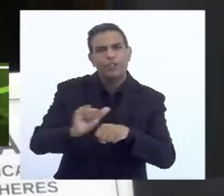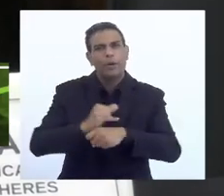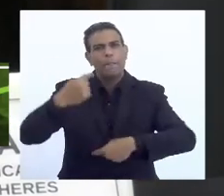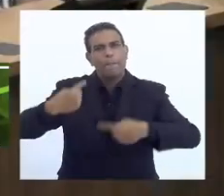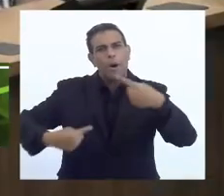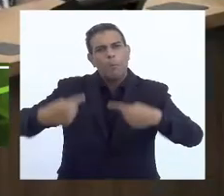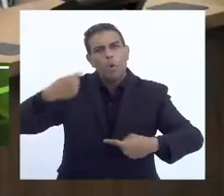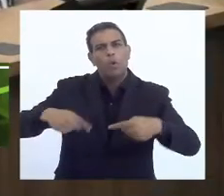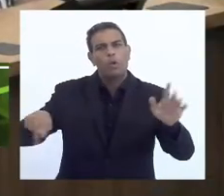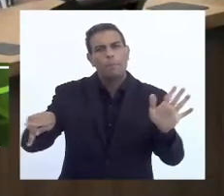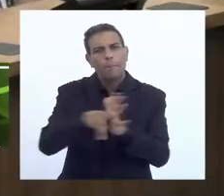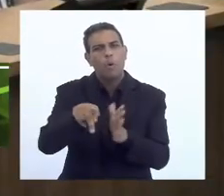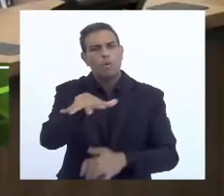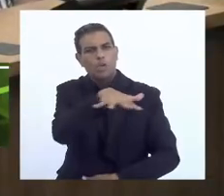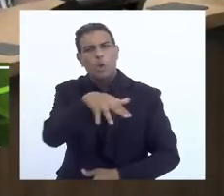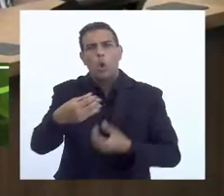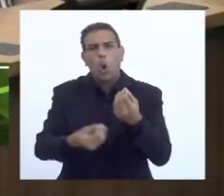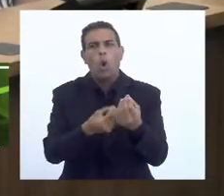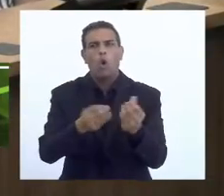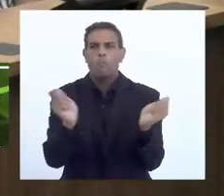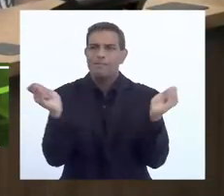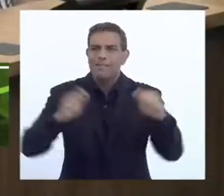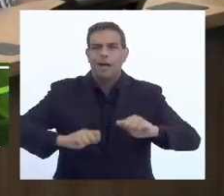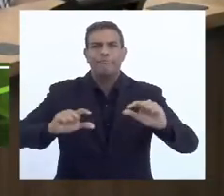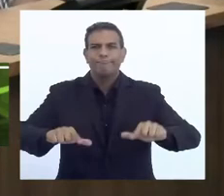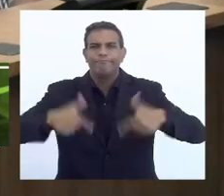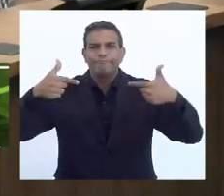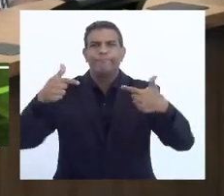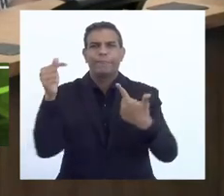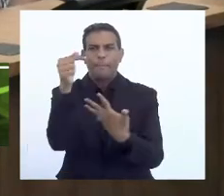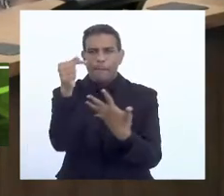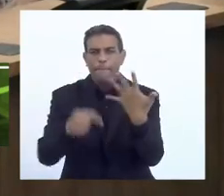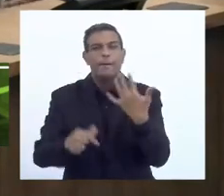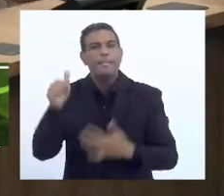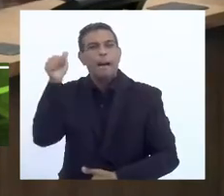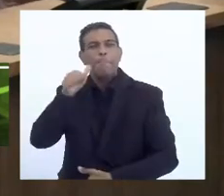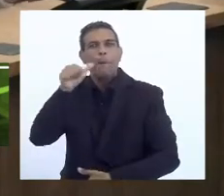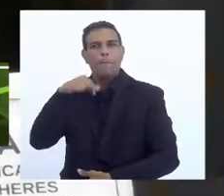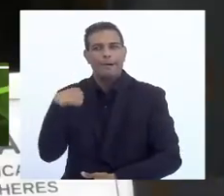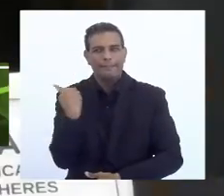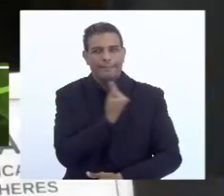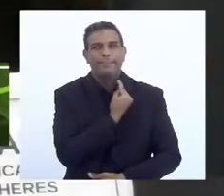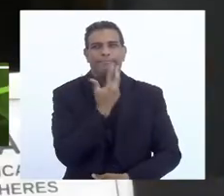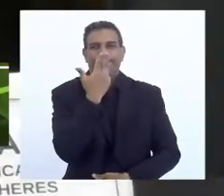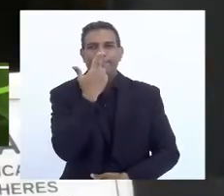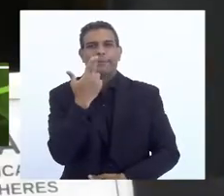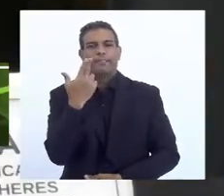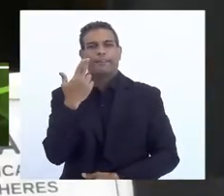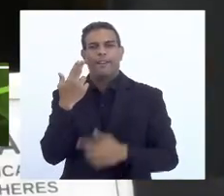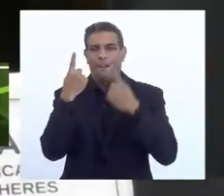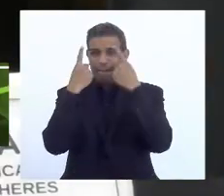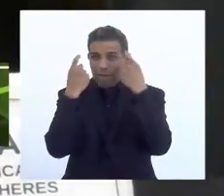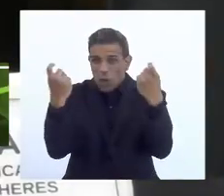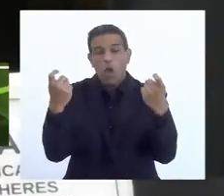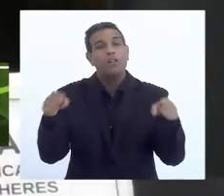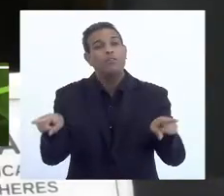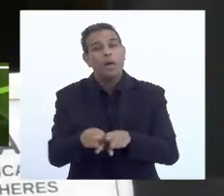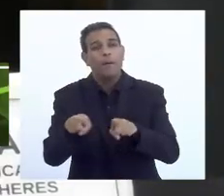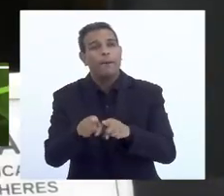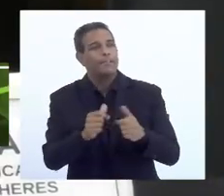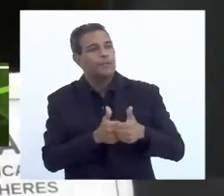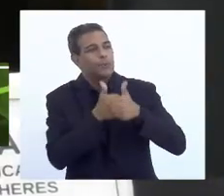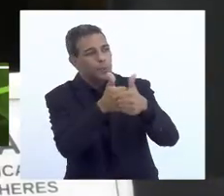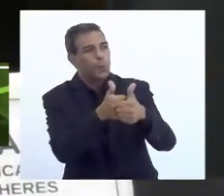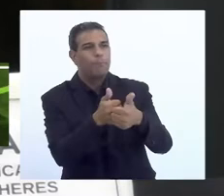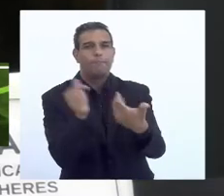políticas públicas concretas, de como a gente traz ações para essas mulheres que passam por violência política de gênero, como também